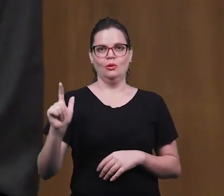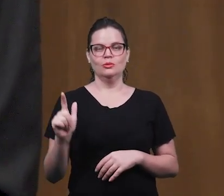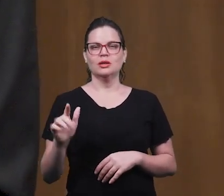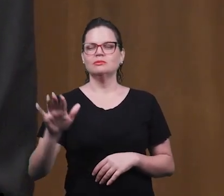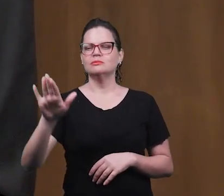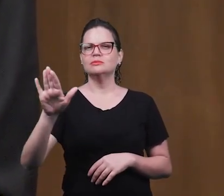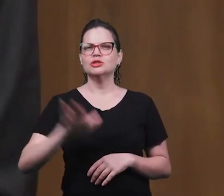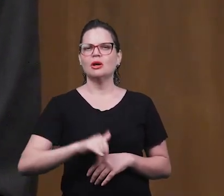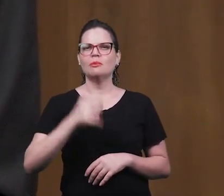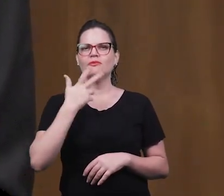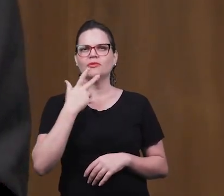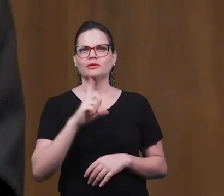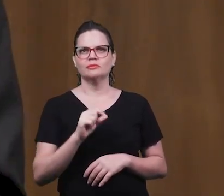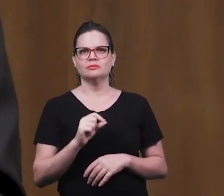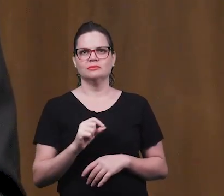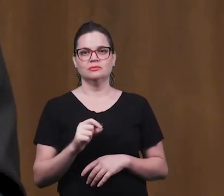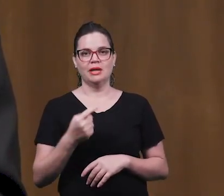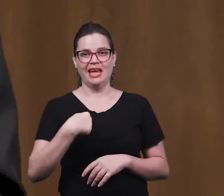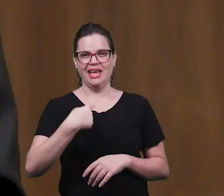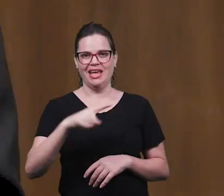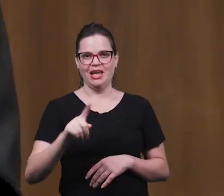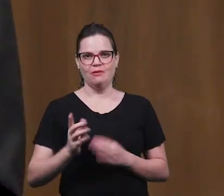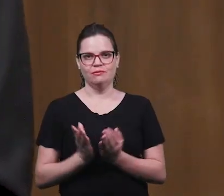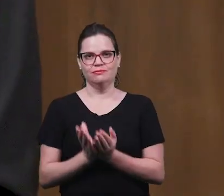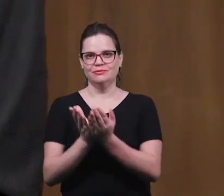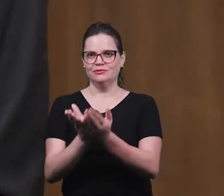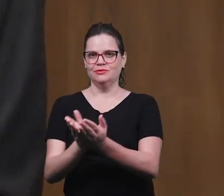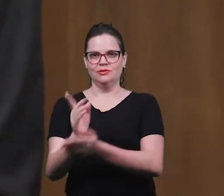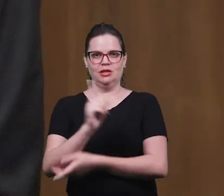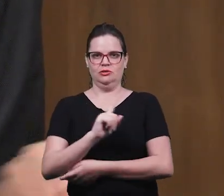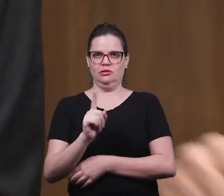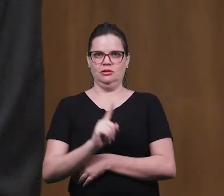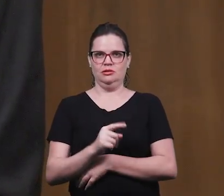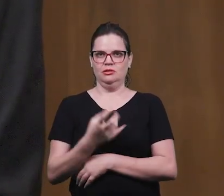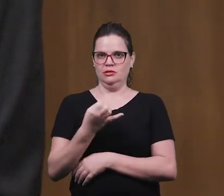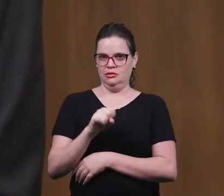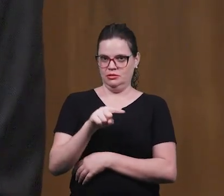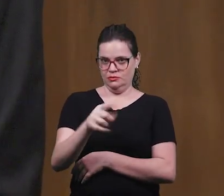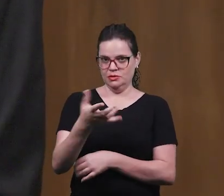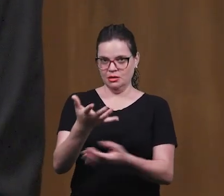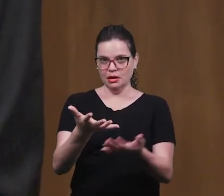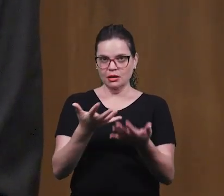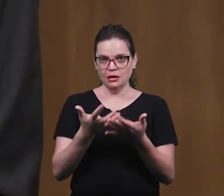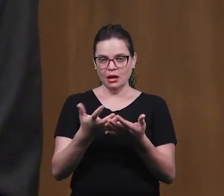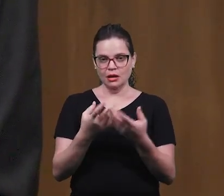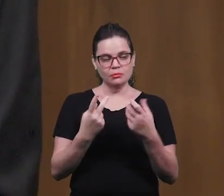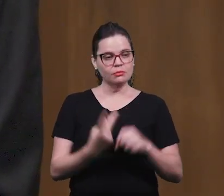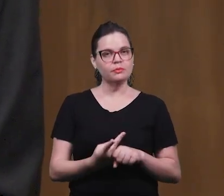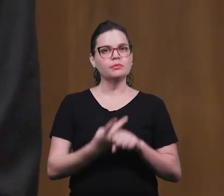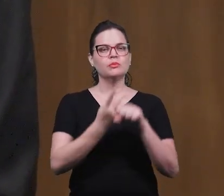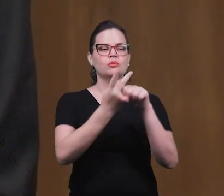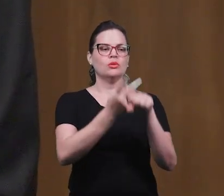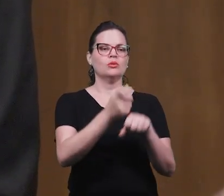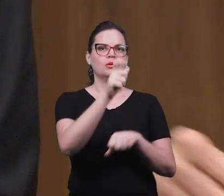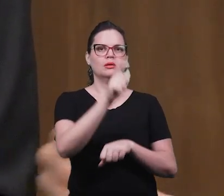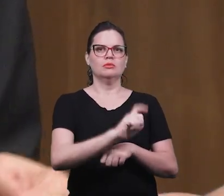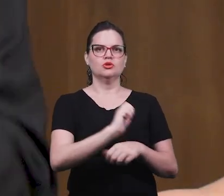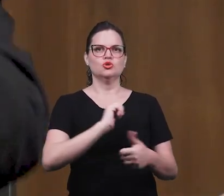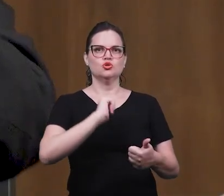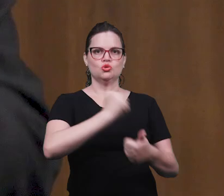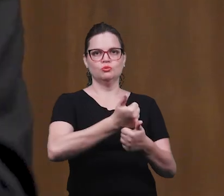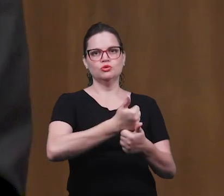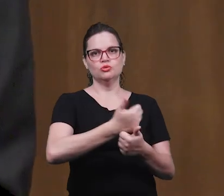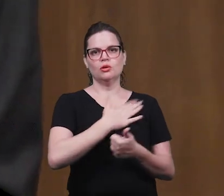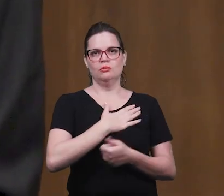falou assim, me chamou e falou assim, ó, eu não vou fazer a viagem. Se você quiser fazer a viagem, você procure alguém e